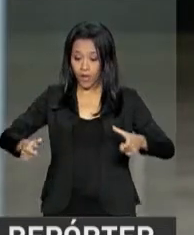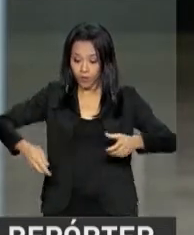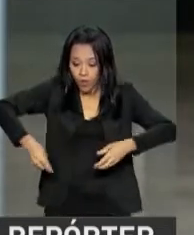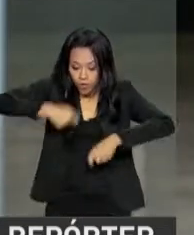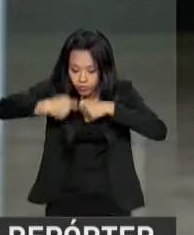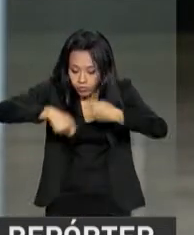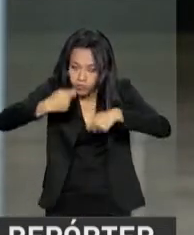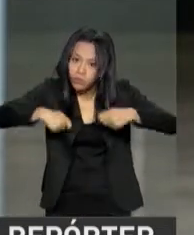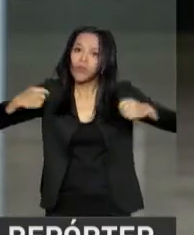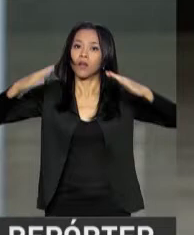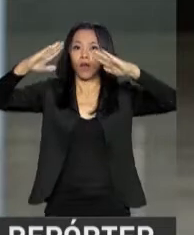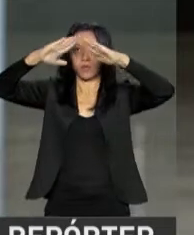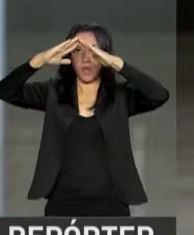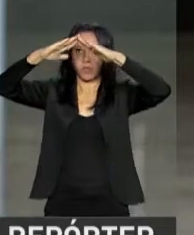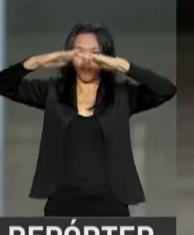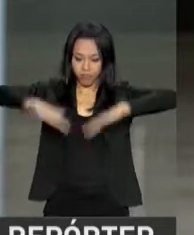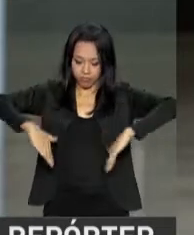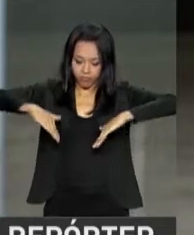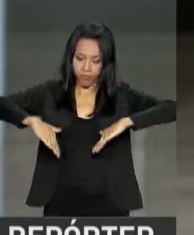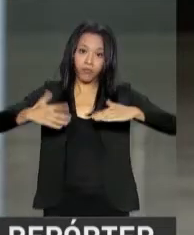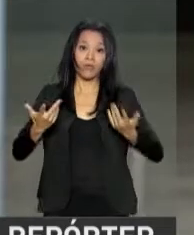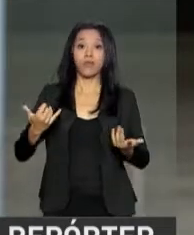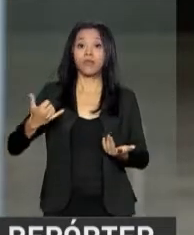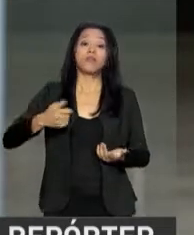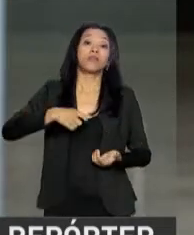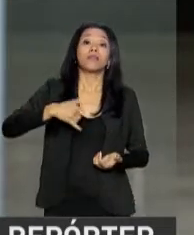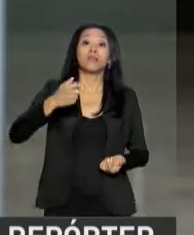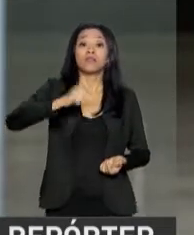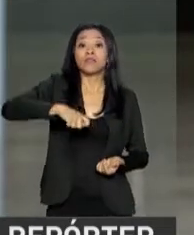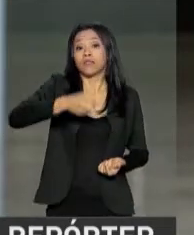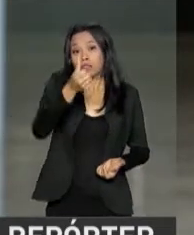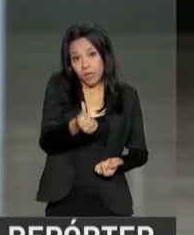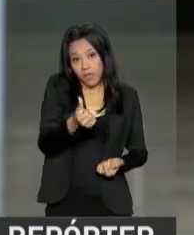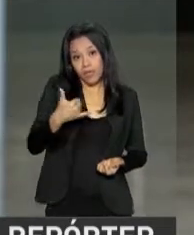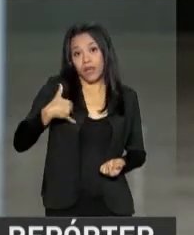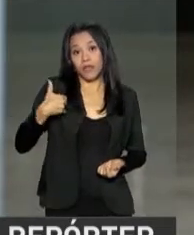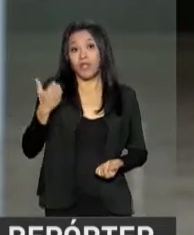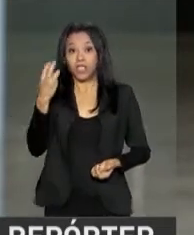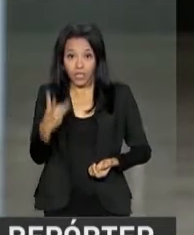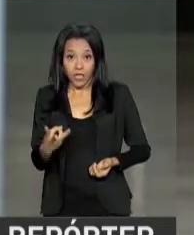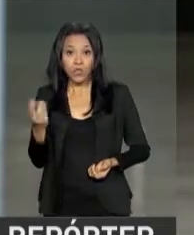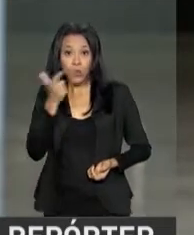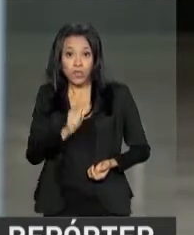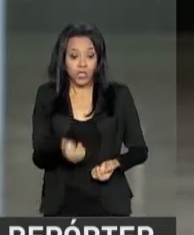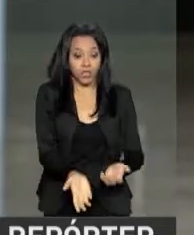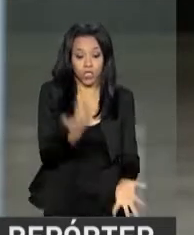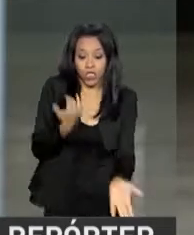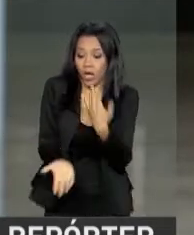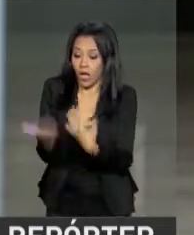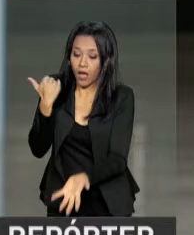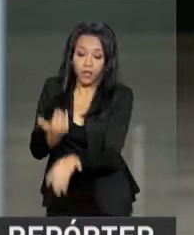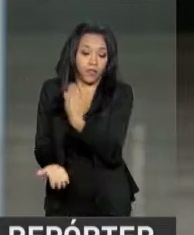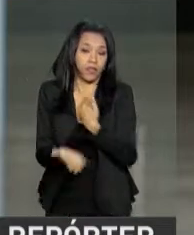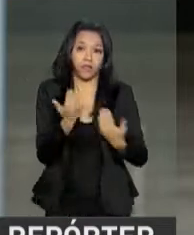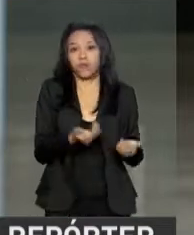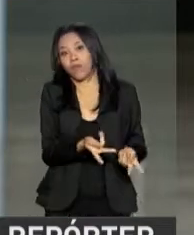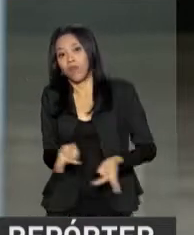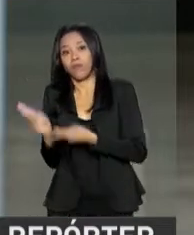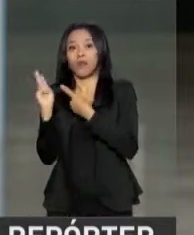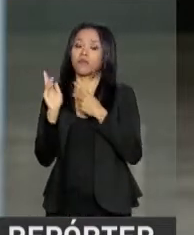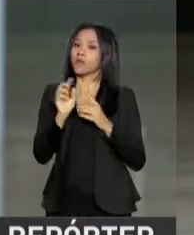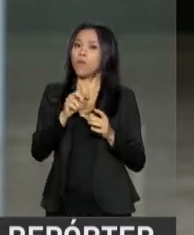e as crianças entre seis meses e três anos conseguiram ser retiradas não há registro de